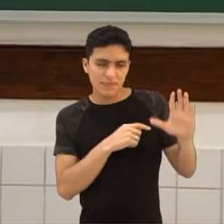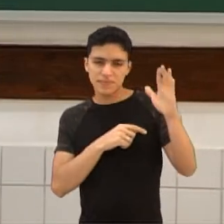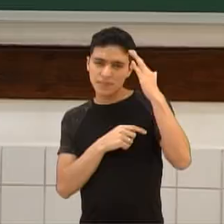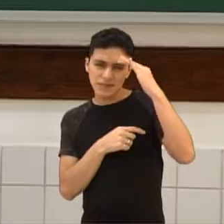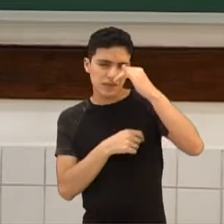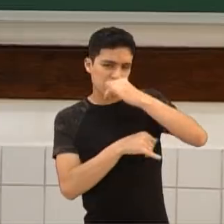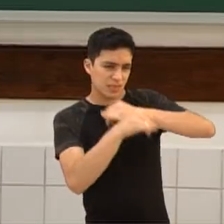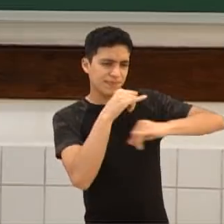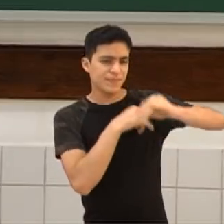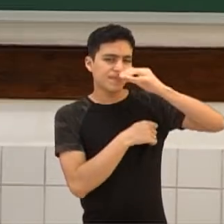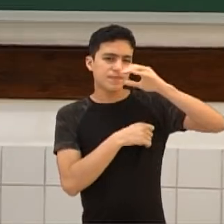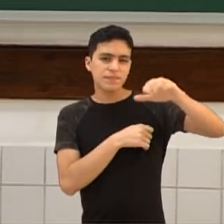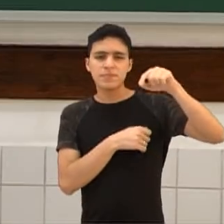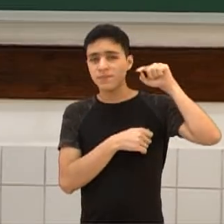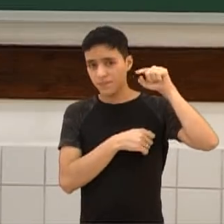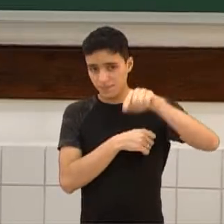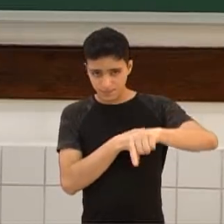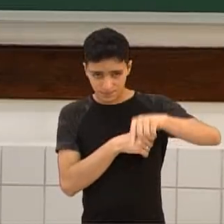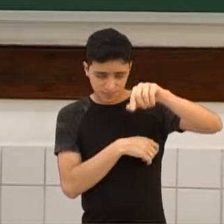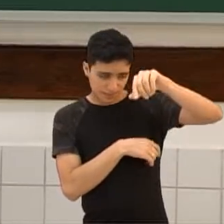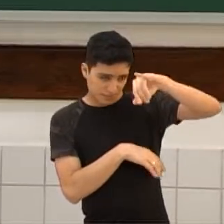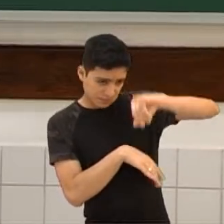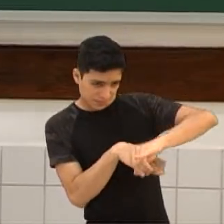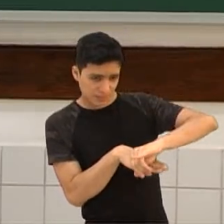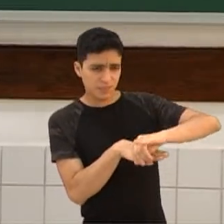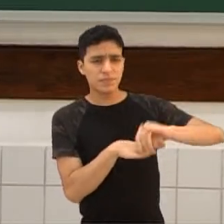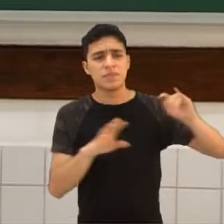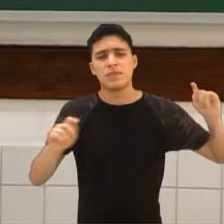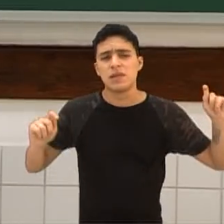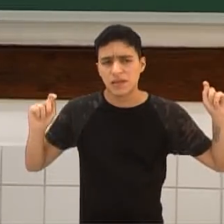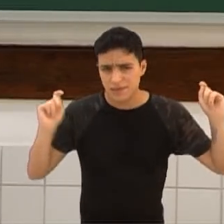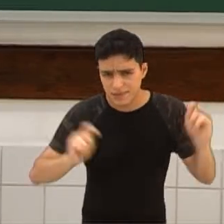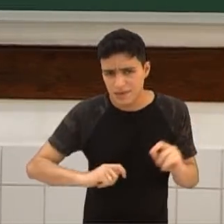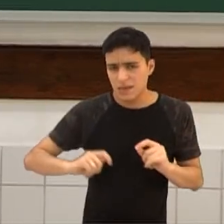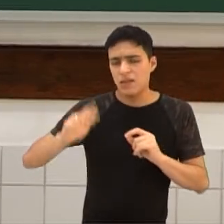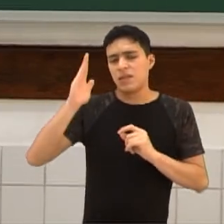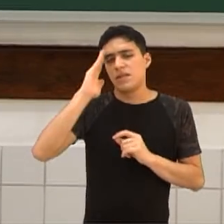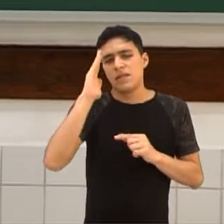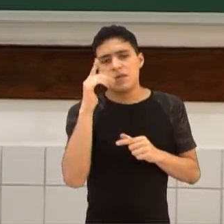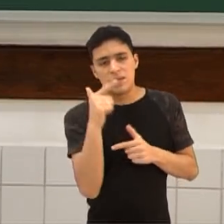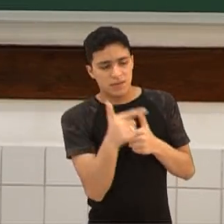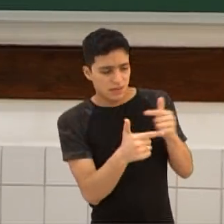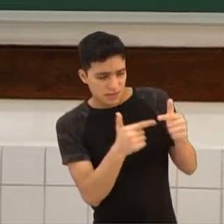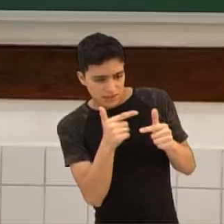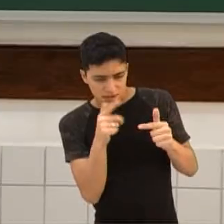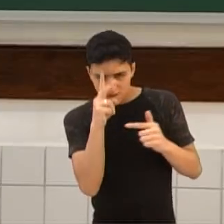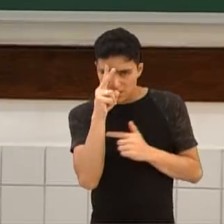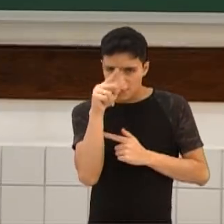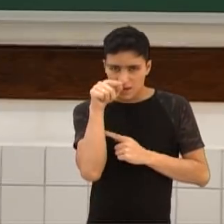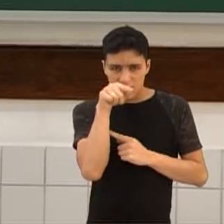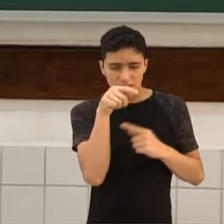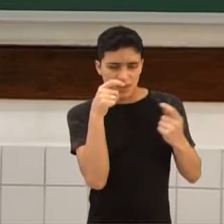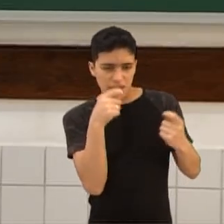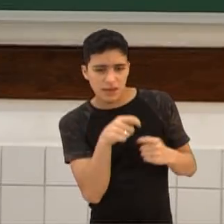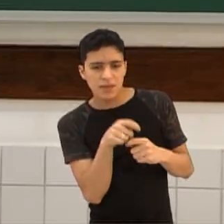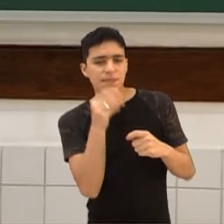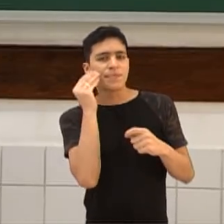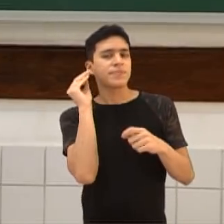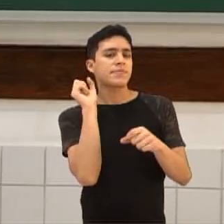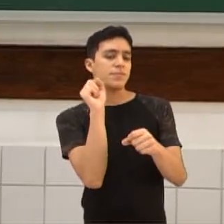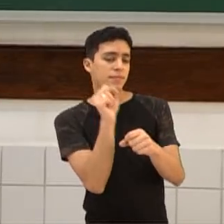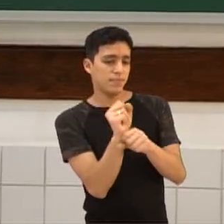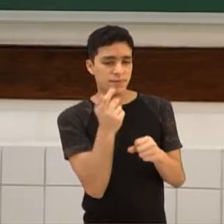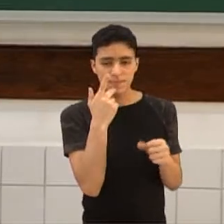energia cinética de um corpo sabendo a energia cinética de um corpo é possível saber o trabalho de uma força necessária para fazer pará-lo,